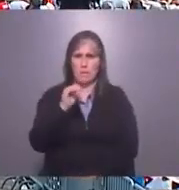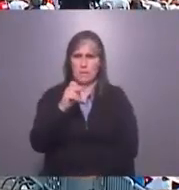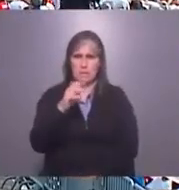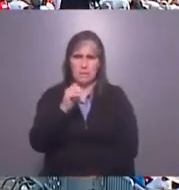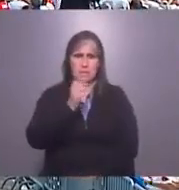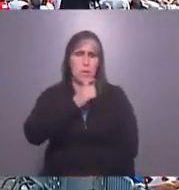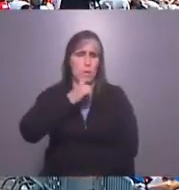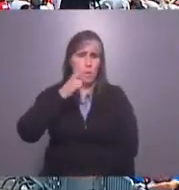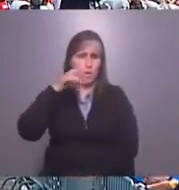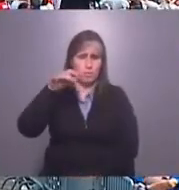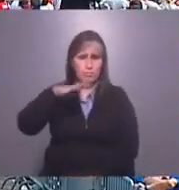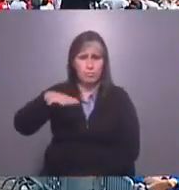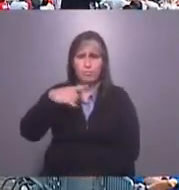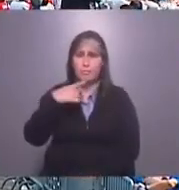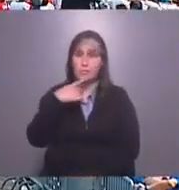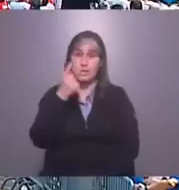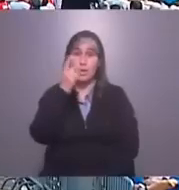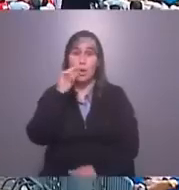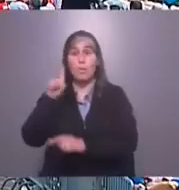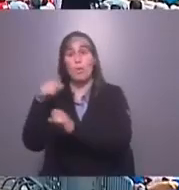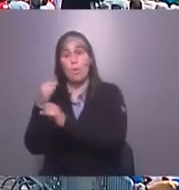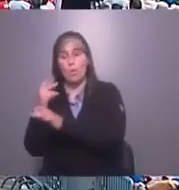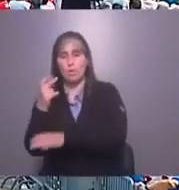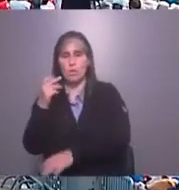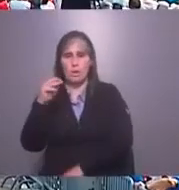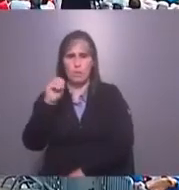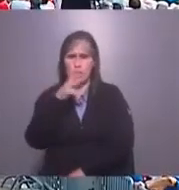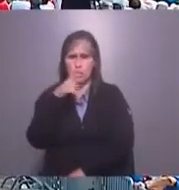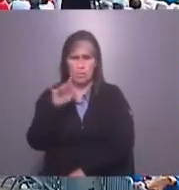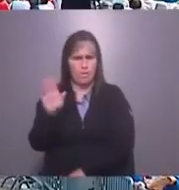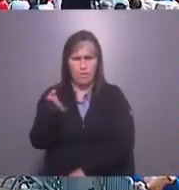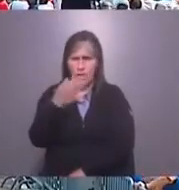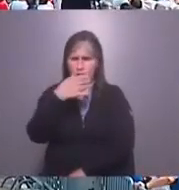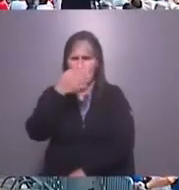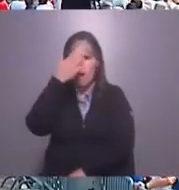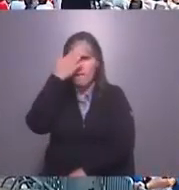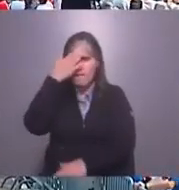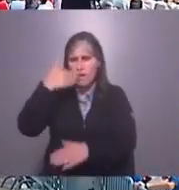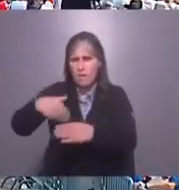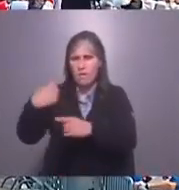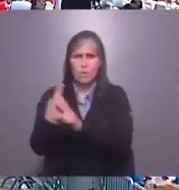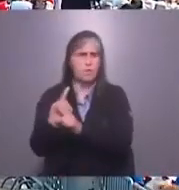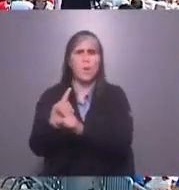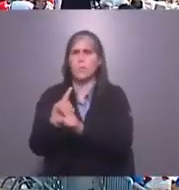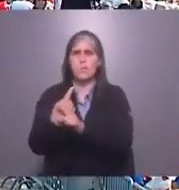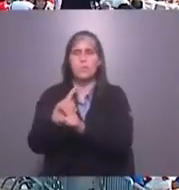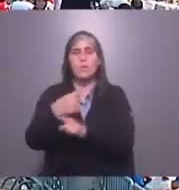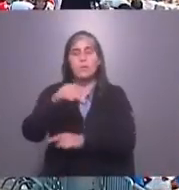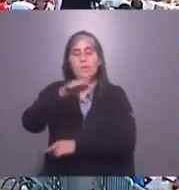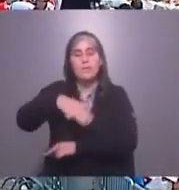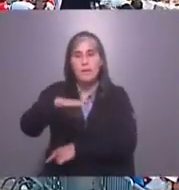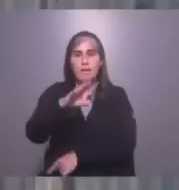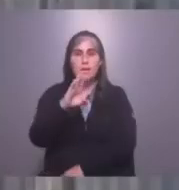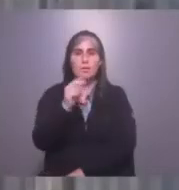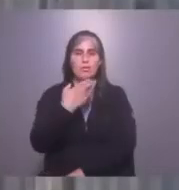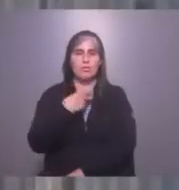Amós: vai-te daqui, vidente. Foge para a terra de Judá. Aí ganharás